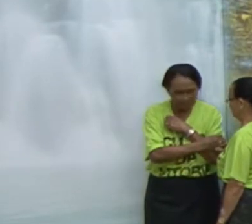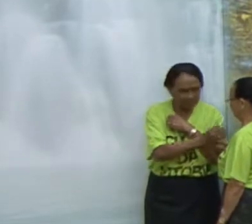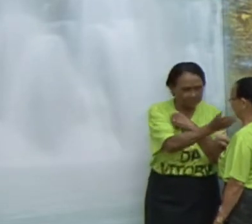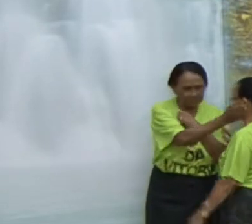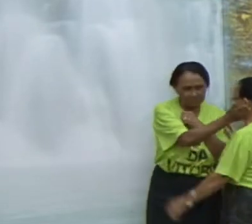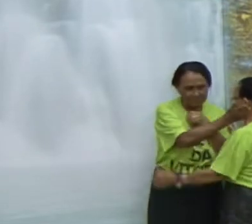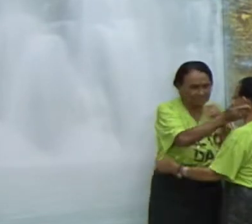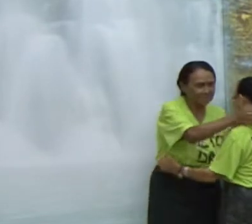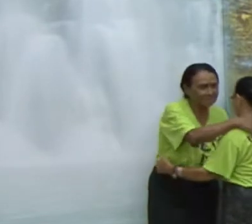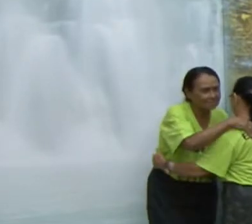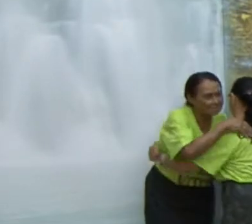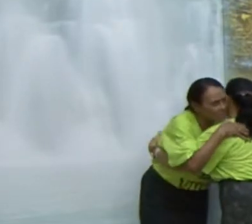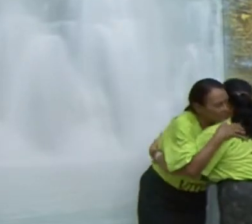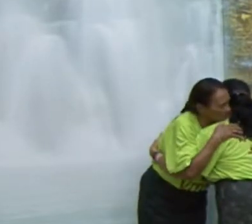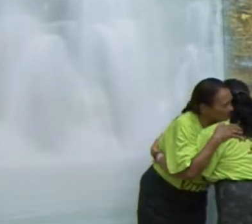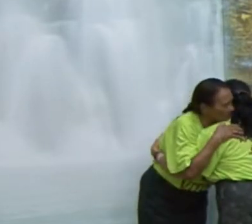destruir.